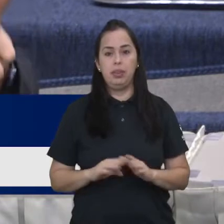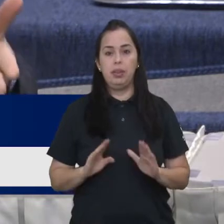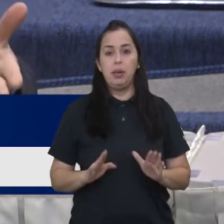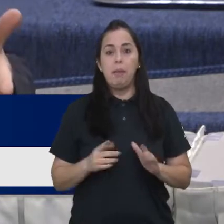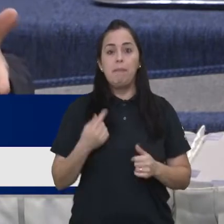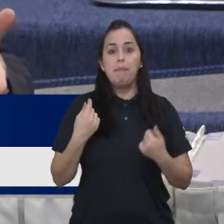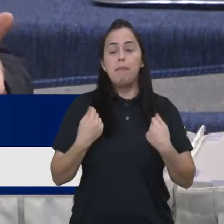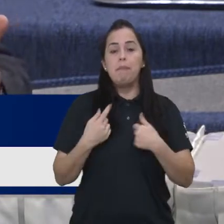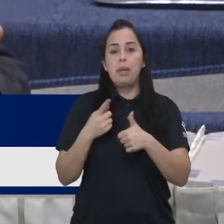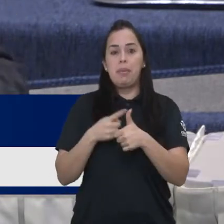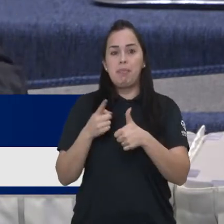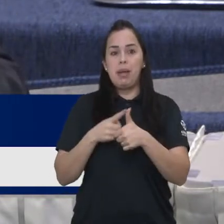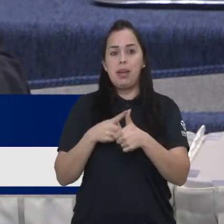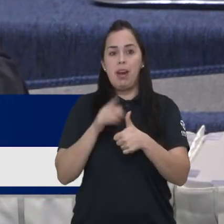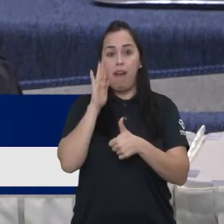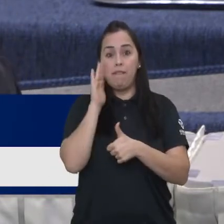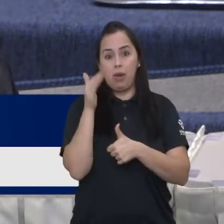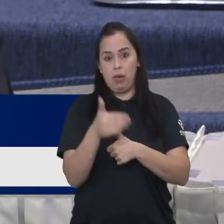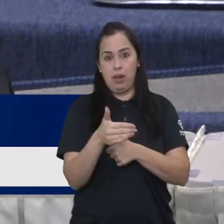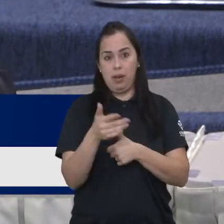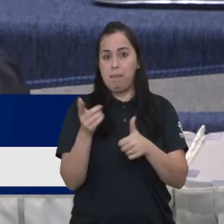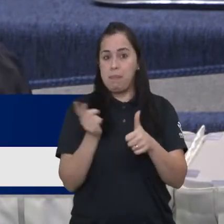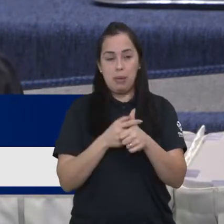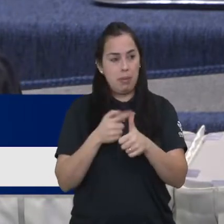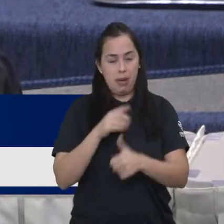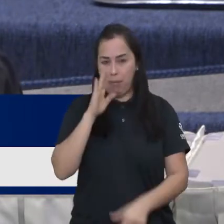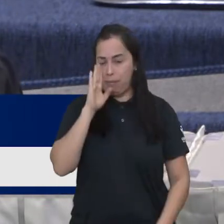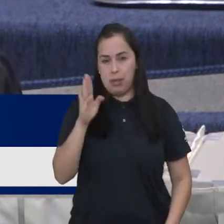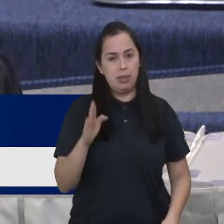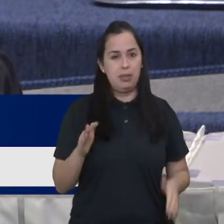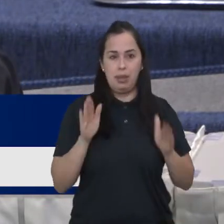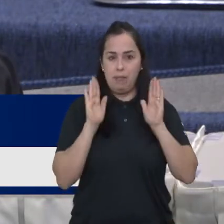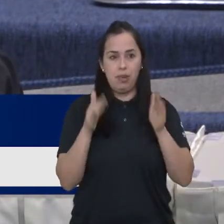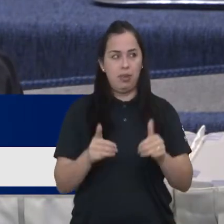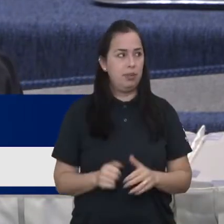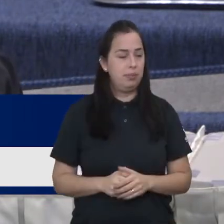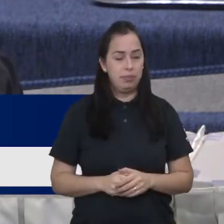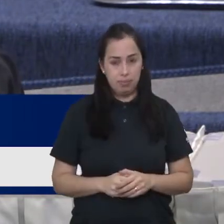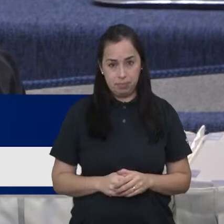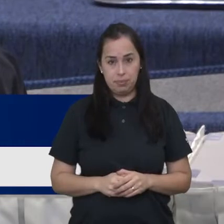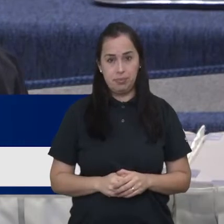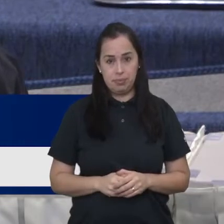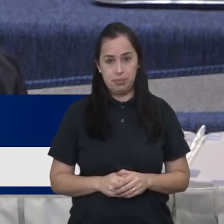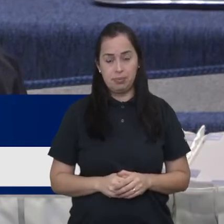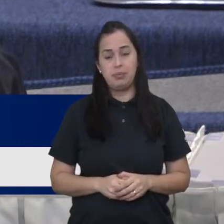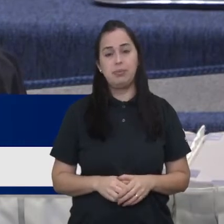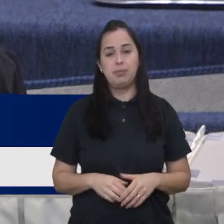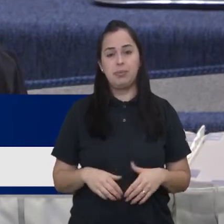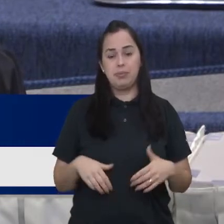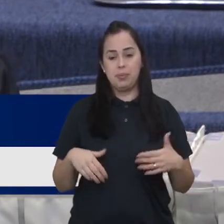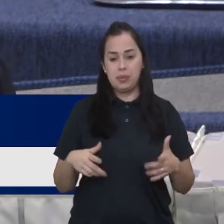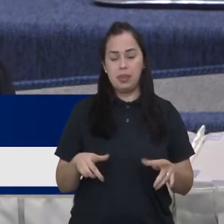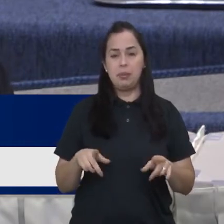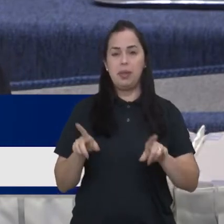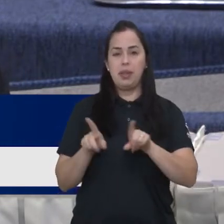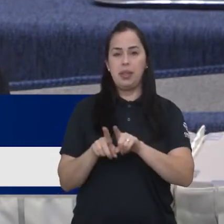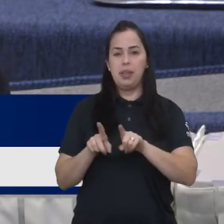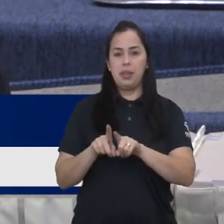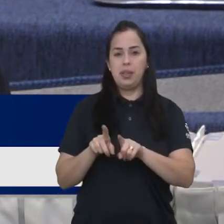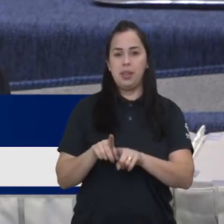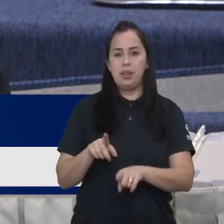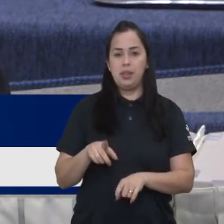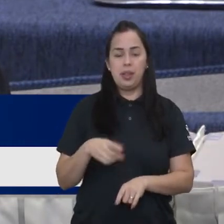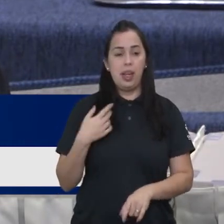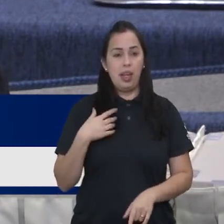priorização, a gente ter priorização na utilização dos recursos. E aí os vereadores